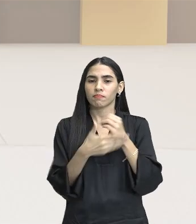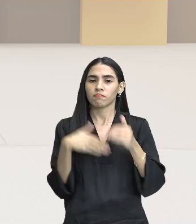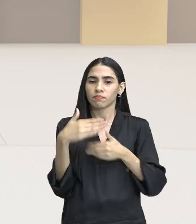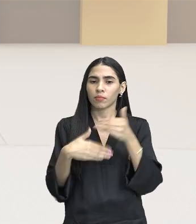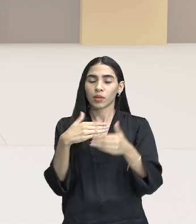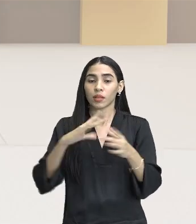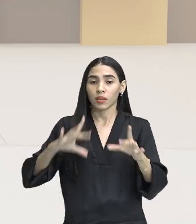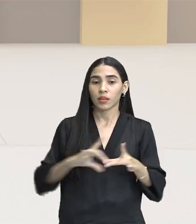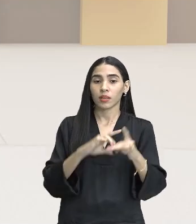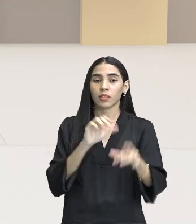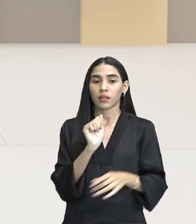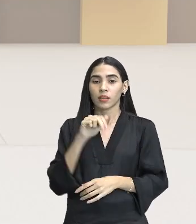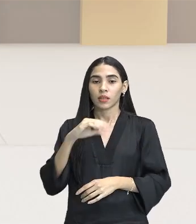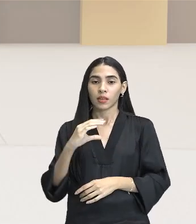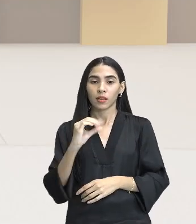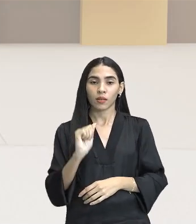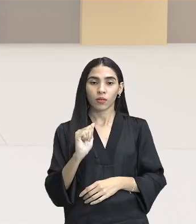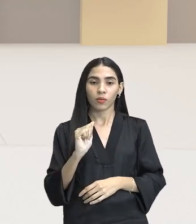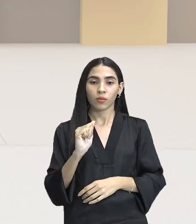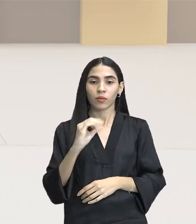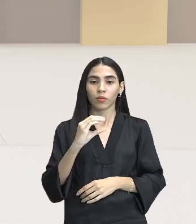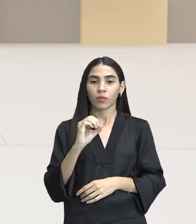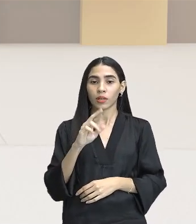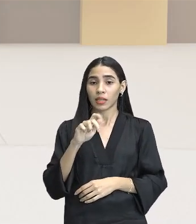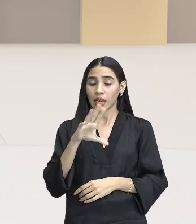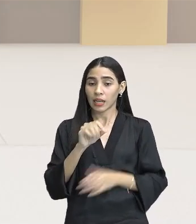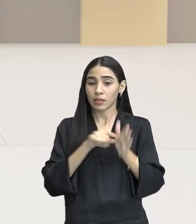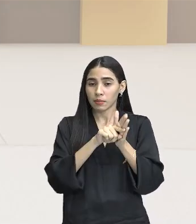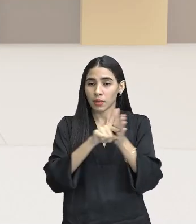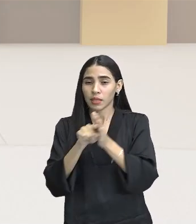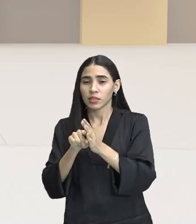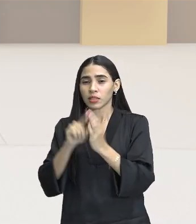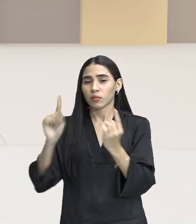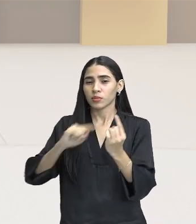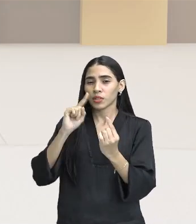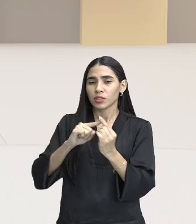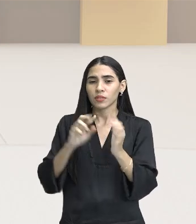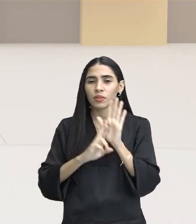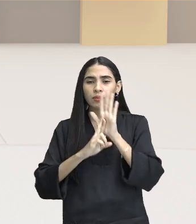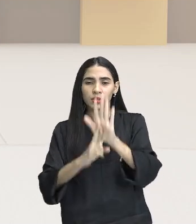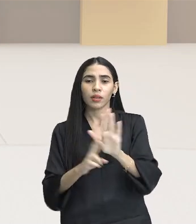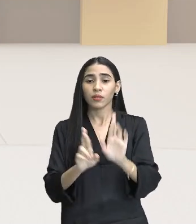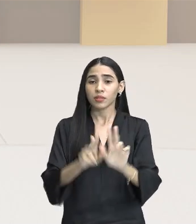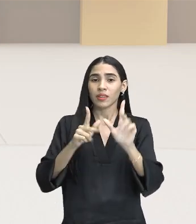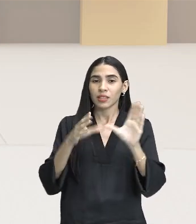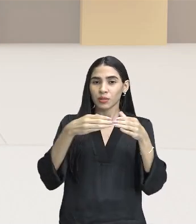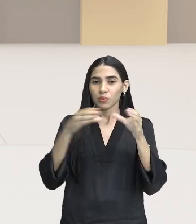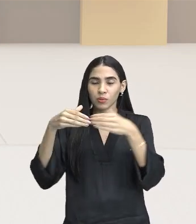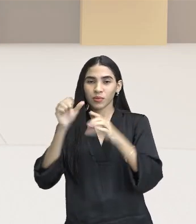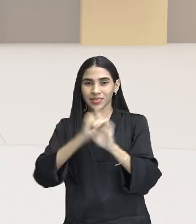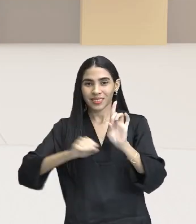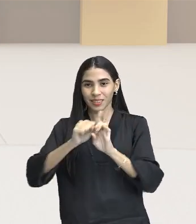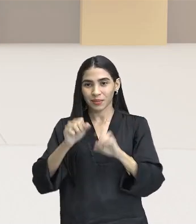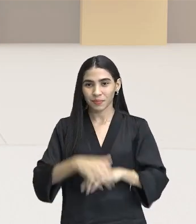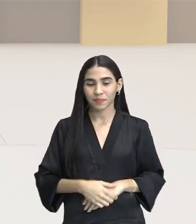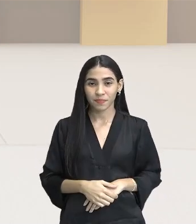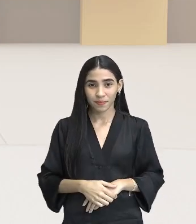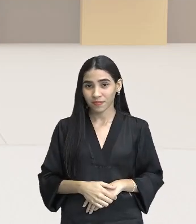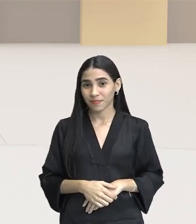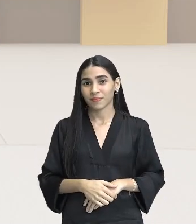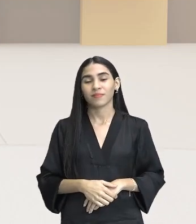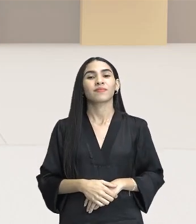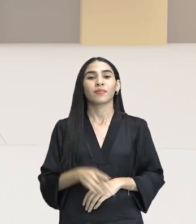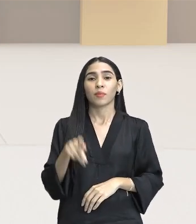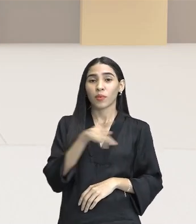de ancoragem e investiga a construção das representações em diferentes grupos sociais.